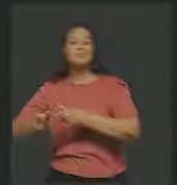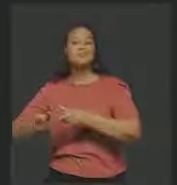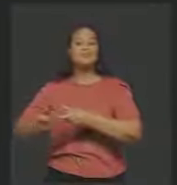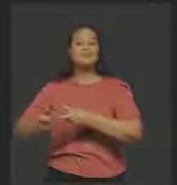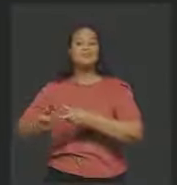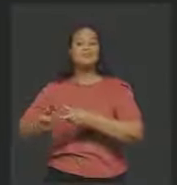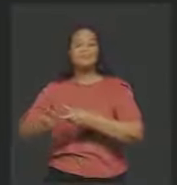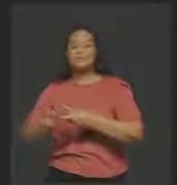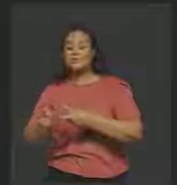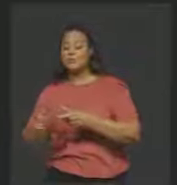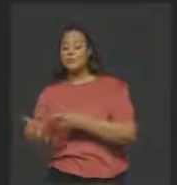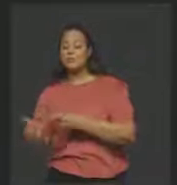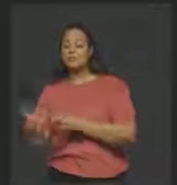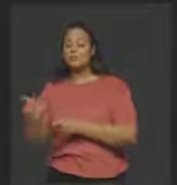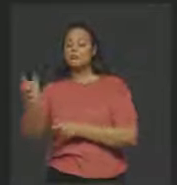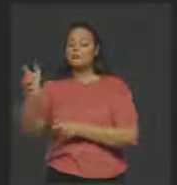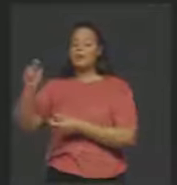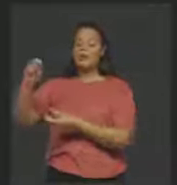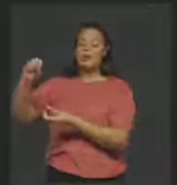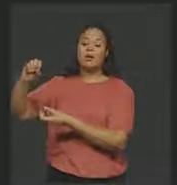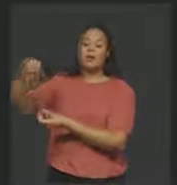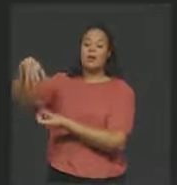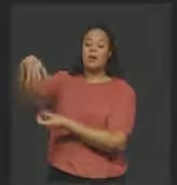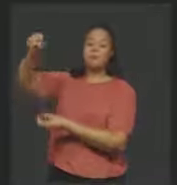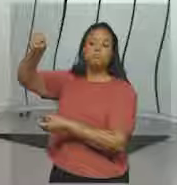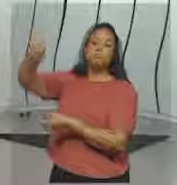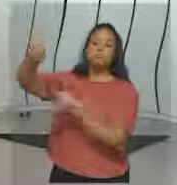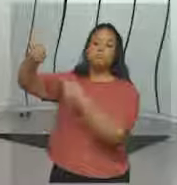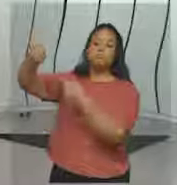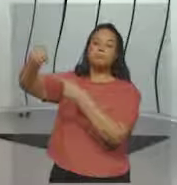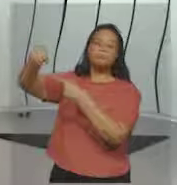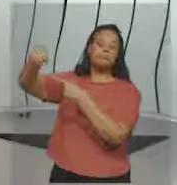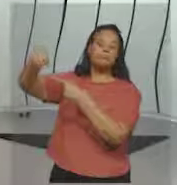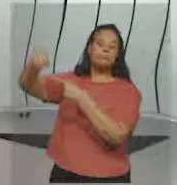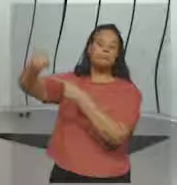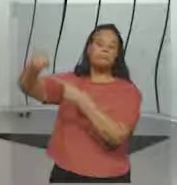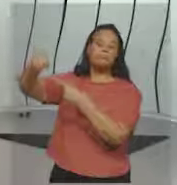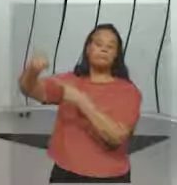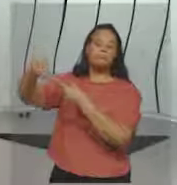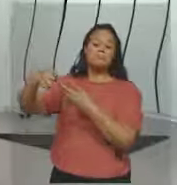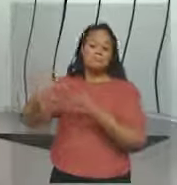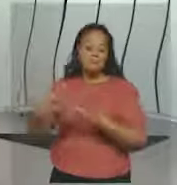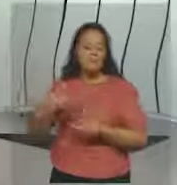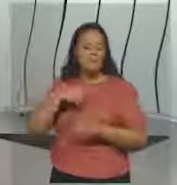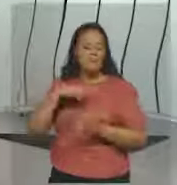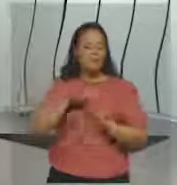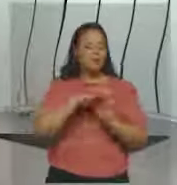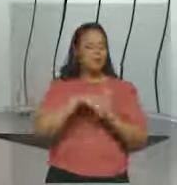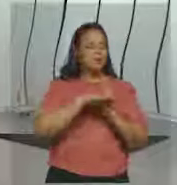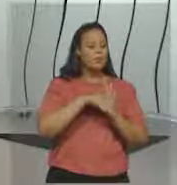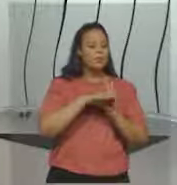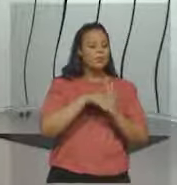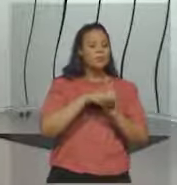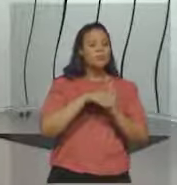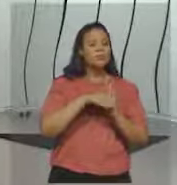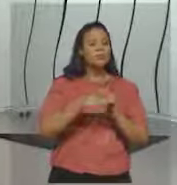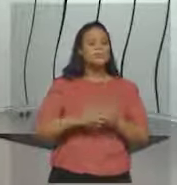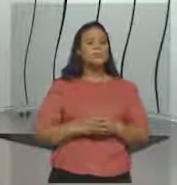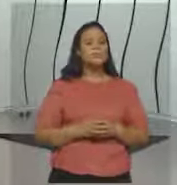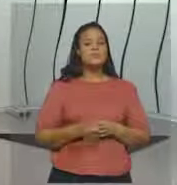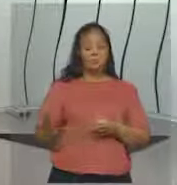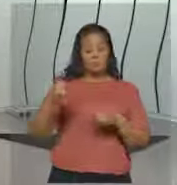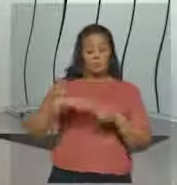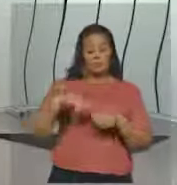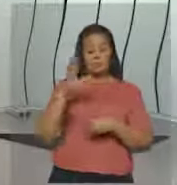chega aqui, ela não passa pela lâmpada, então essa lâmpada não acende. Então a gente tem esses conceitos aqui. Deixa eu só voltar aqui